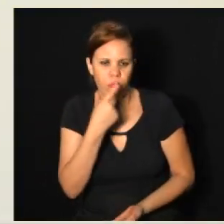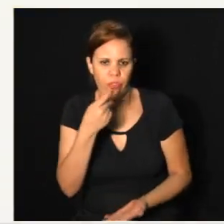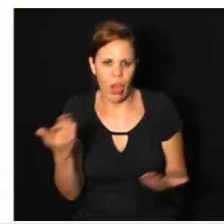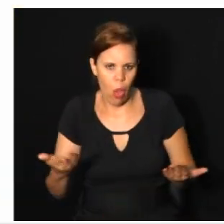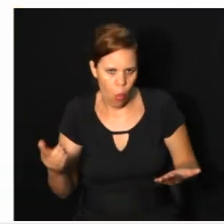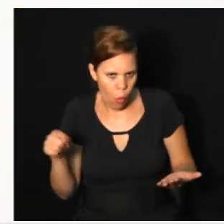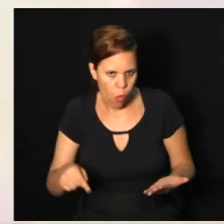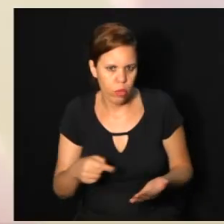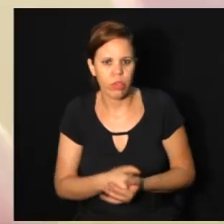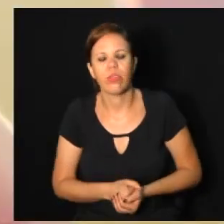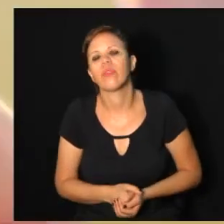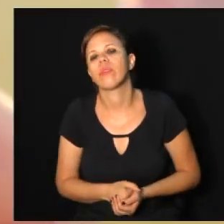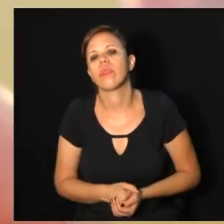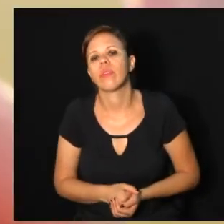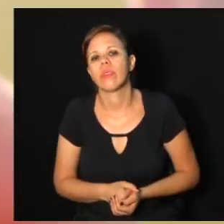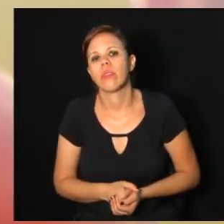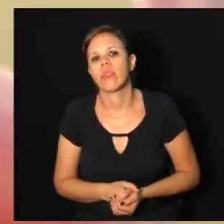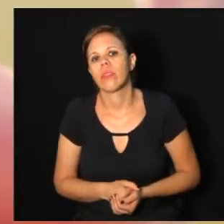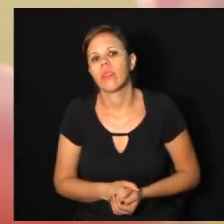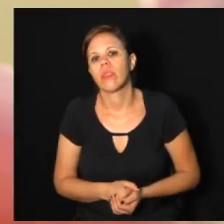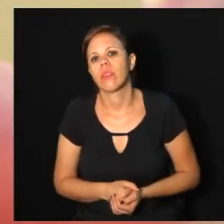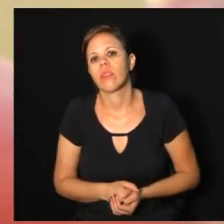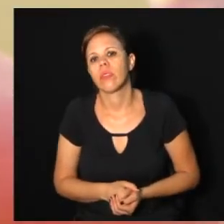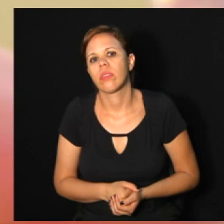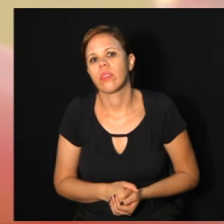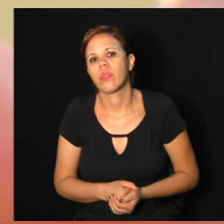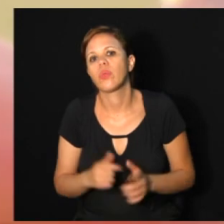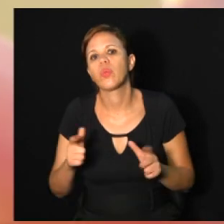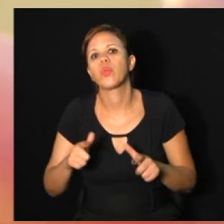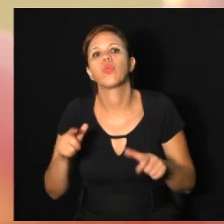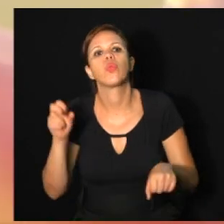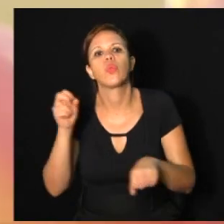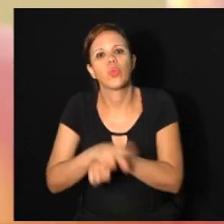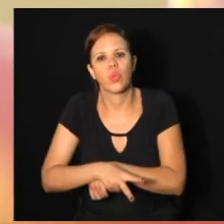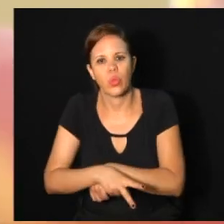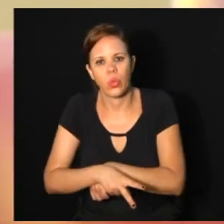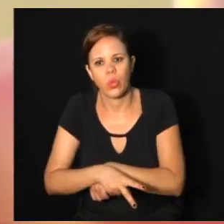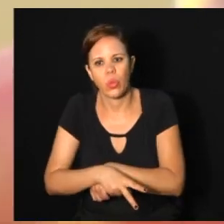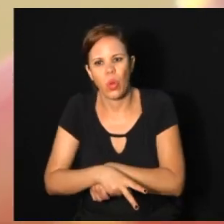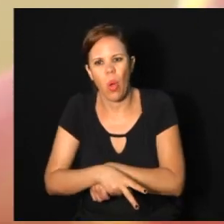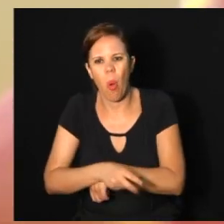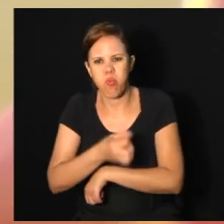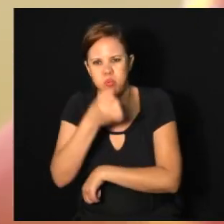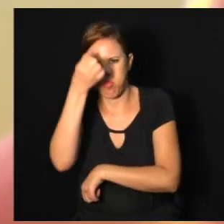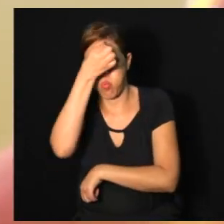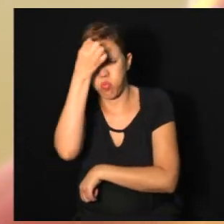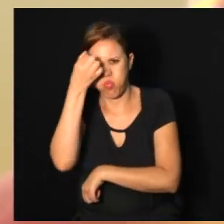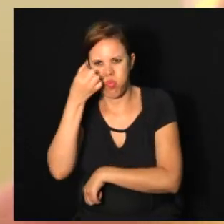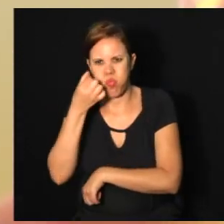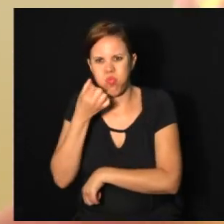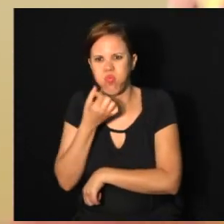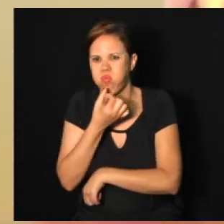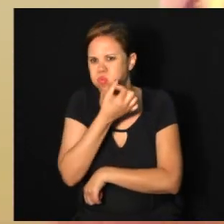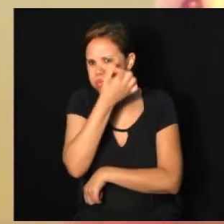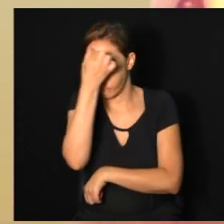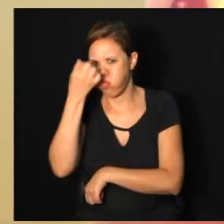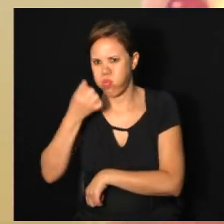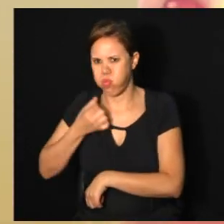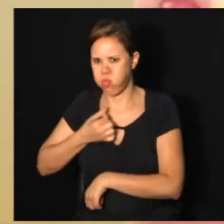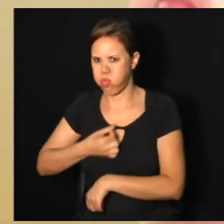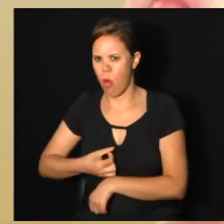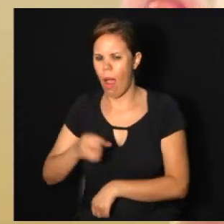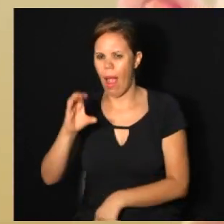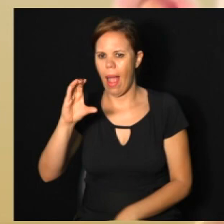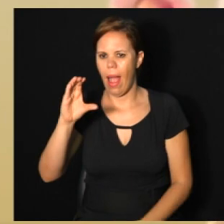hoje, que é um herpes onde o vírus da catapora, que provoca a catapora na infância da